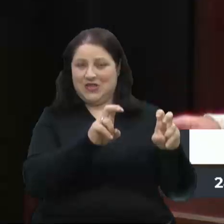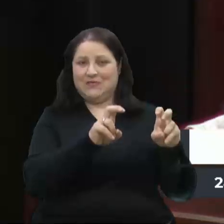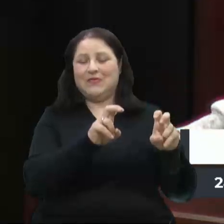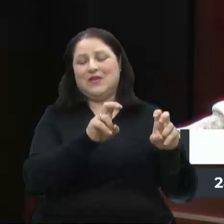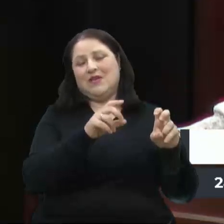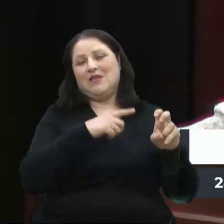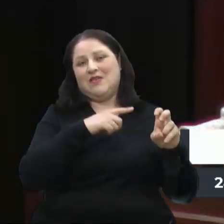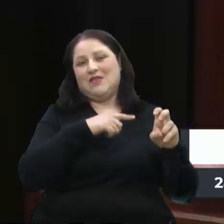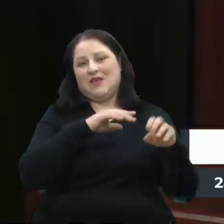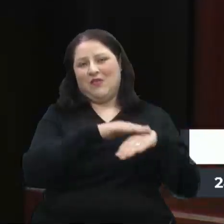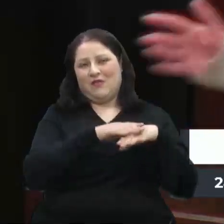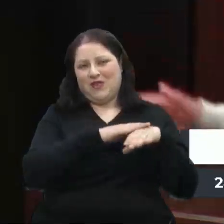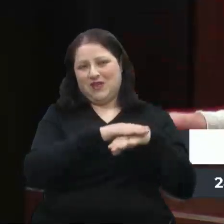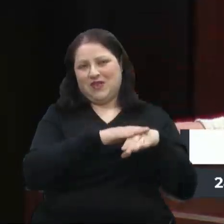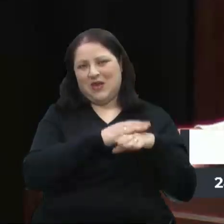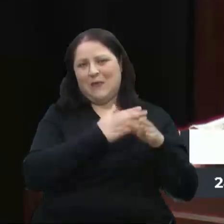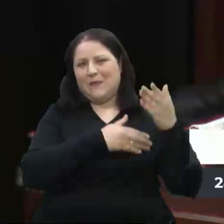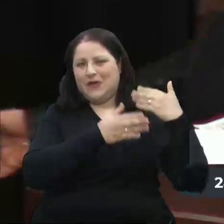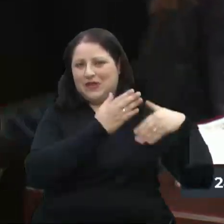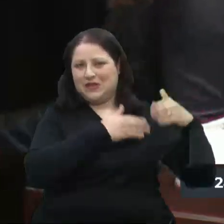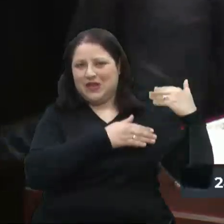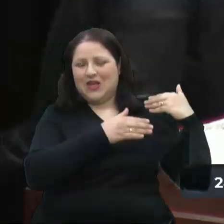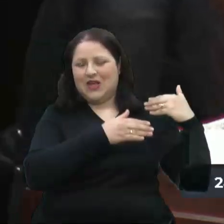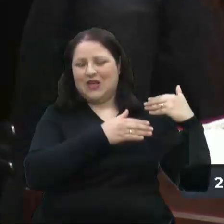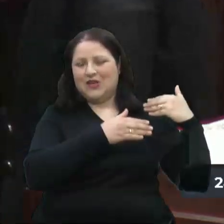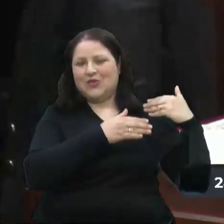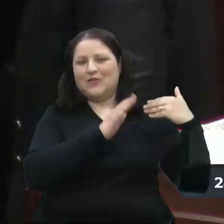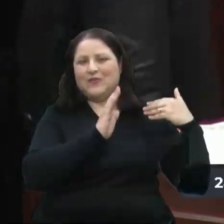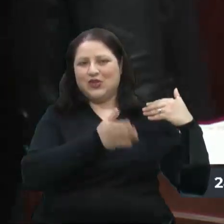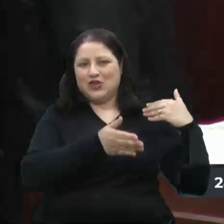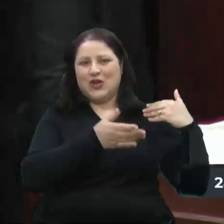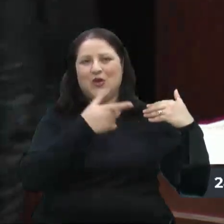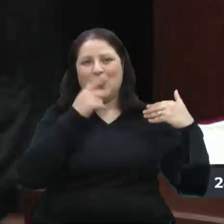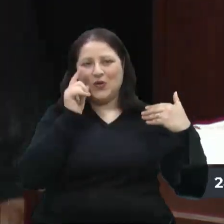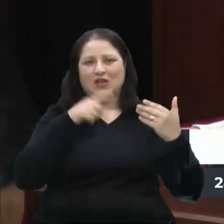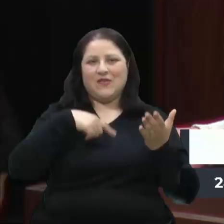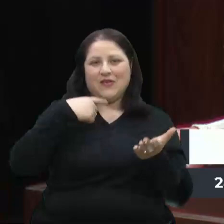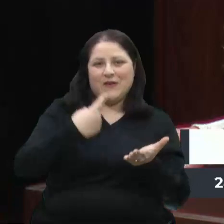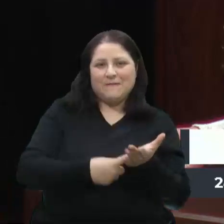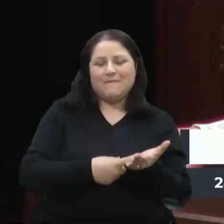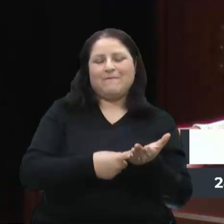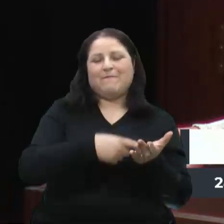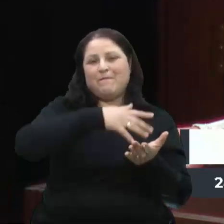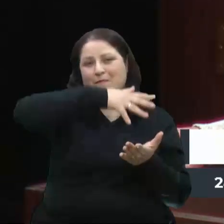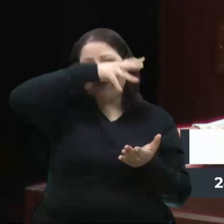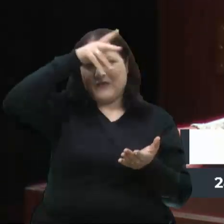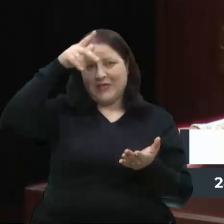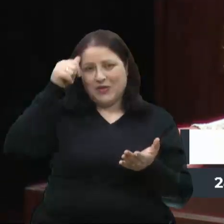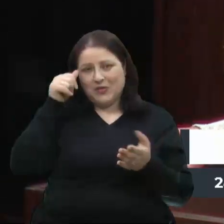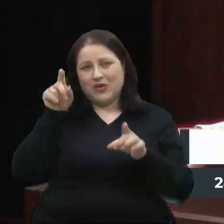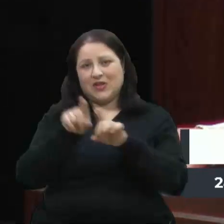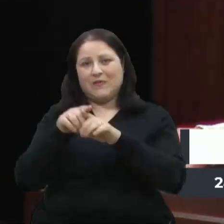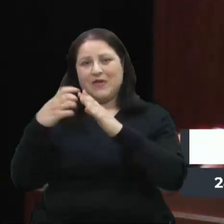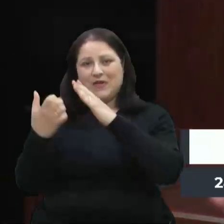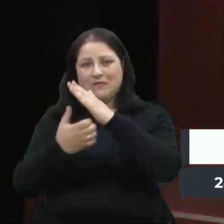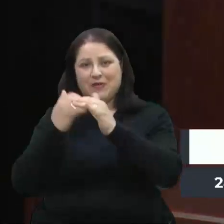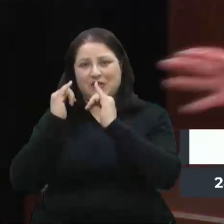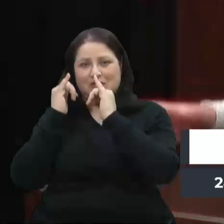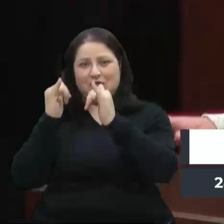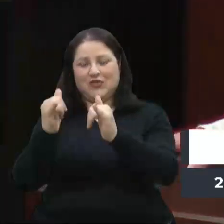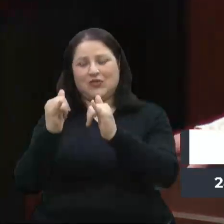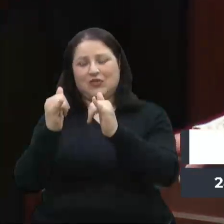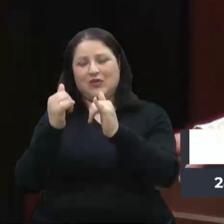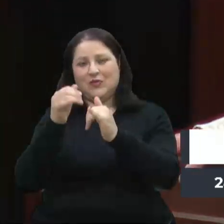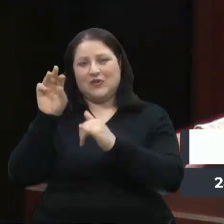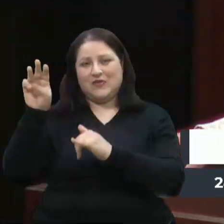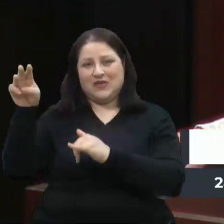passado, já havendo na tarde de ontem um acordo entre a Prefeitura e a Visate, eu não queria deixar